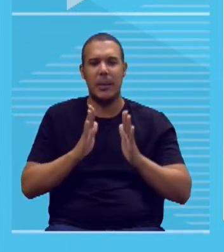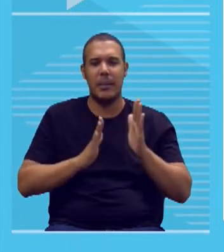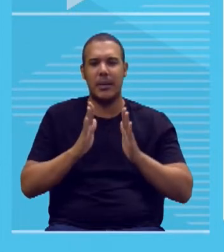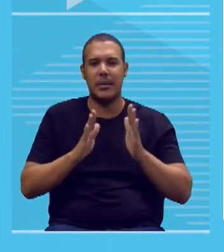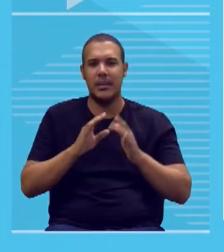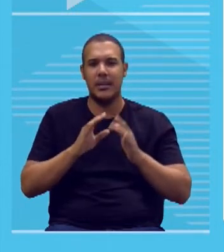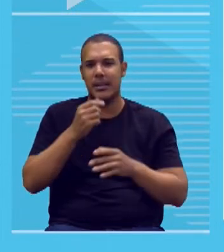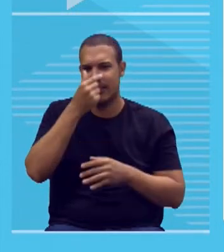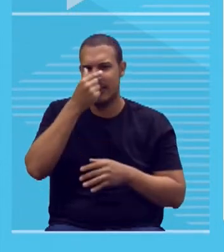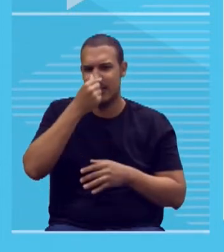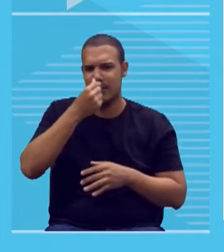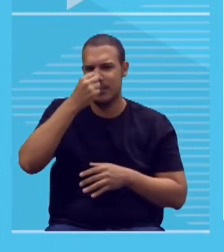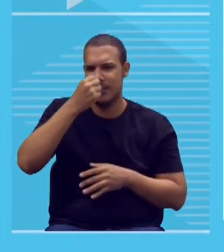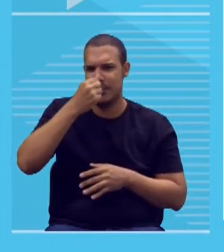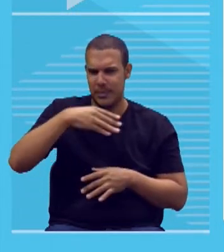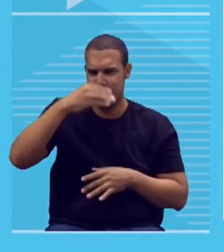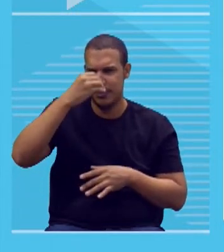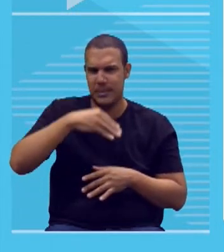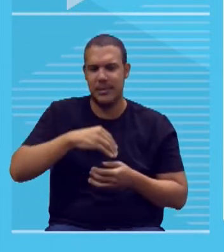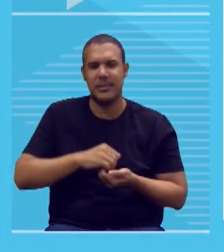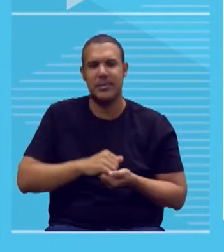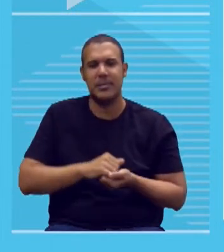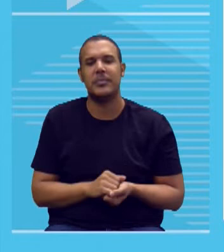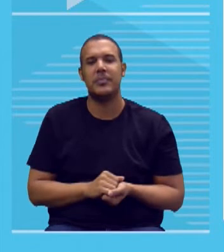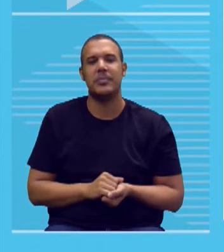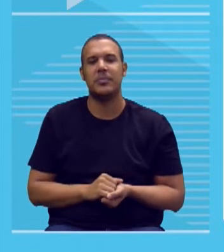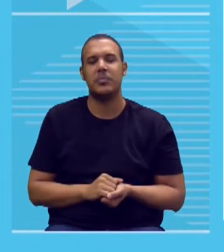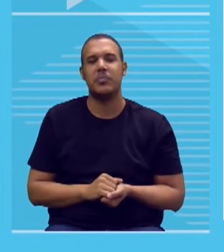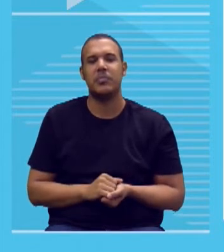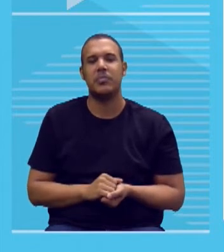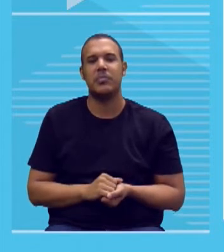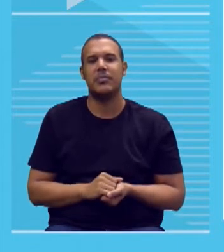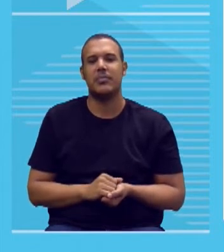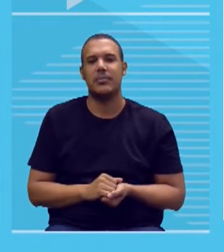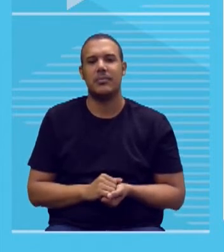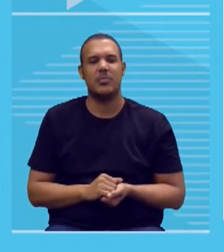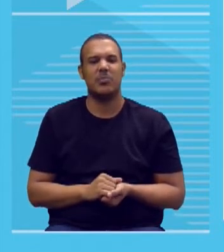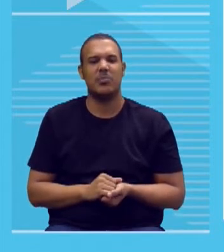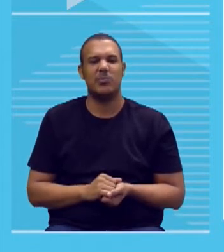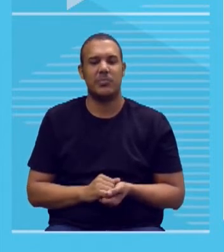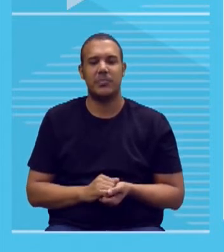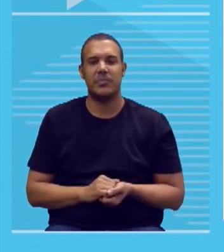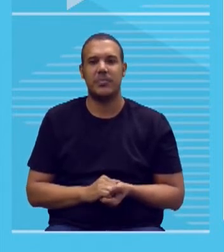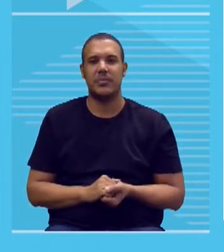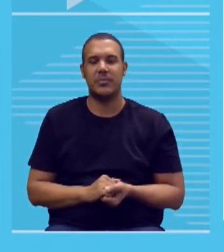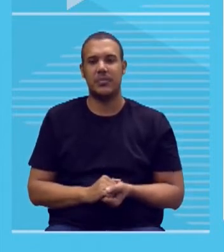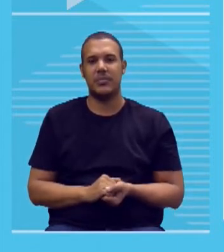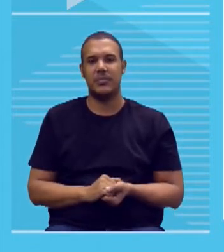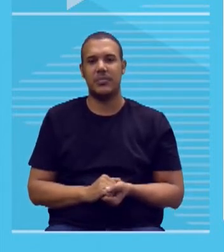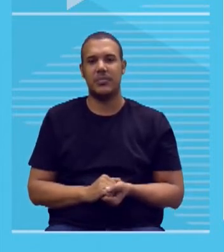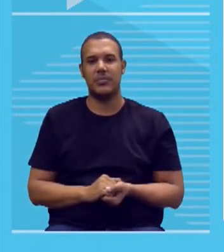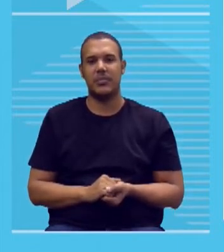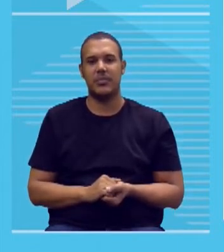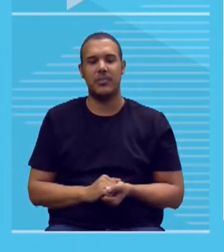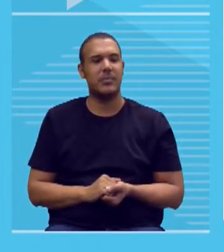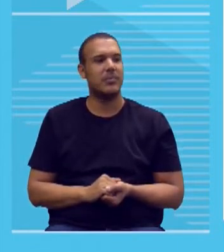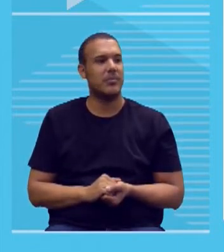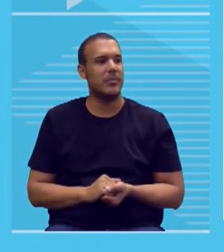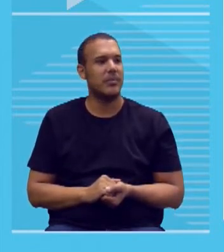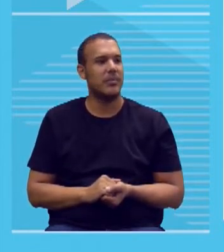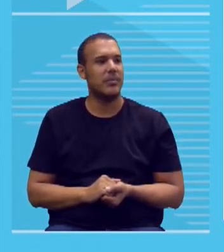Esperasse umas 10 12 vezes de uma vez é só espirrando com a cuspir atrás do outro é do outro lado